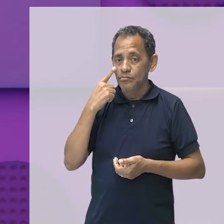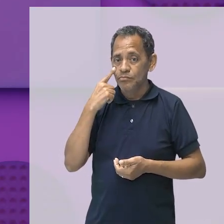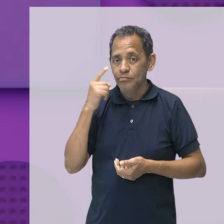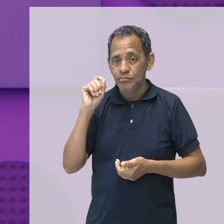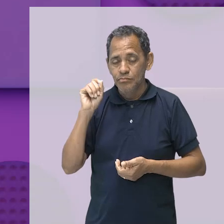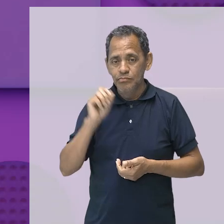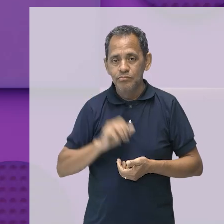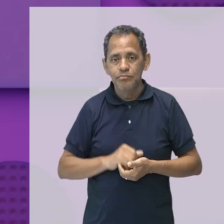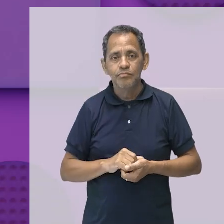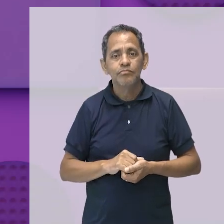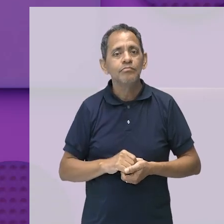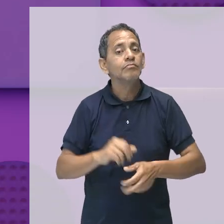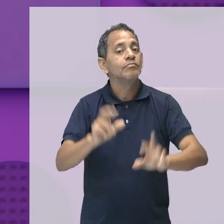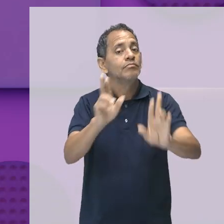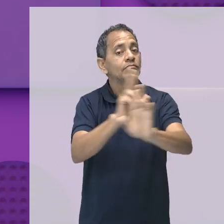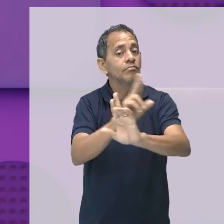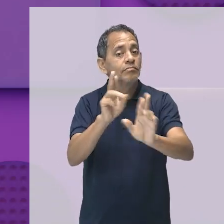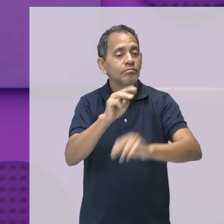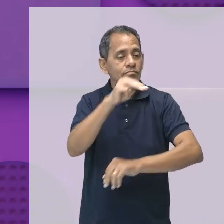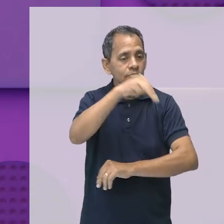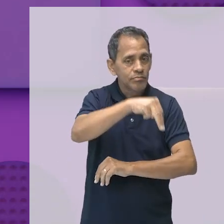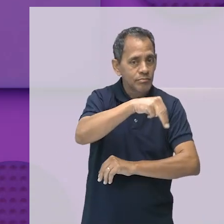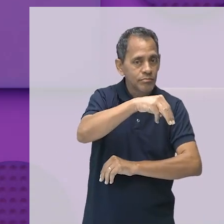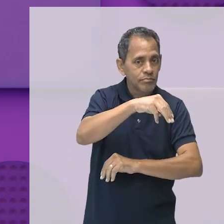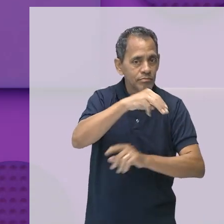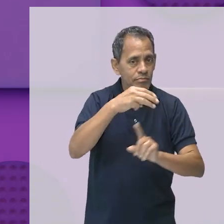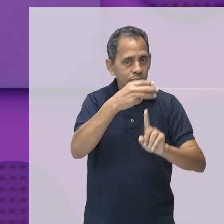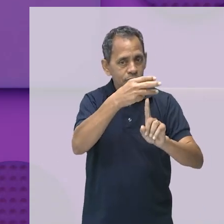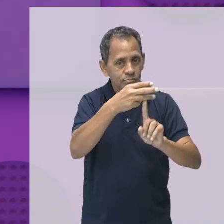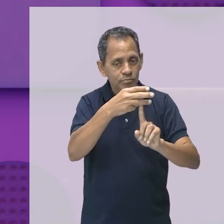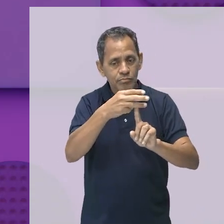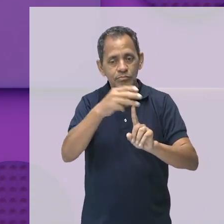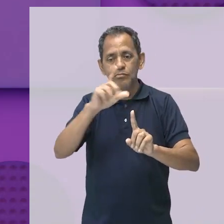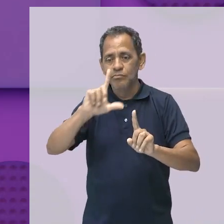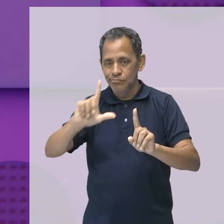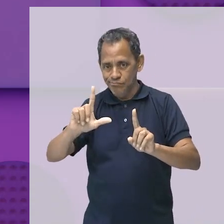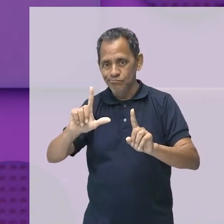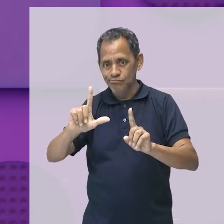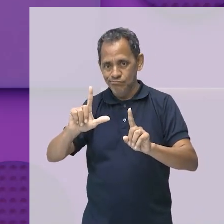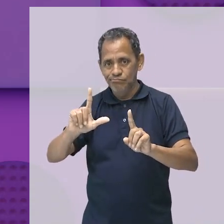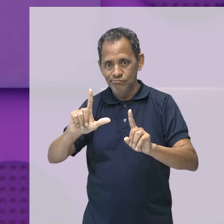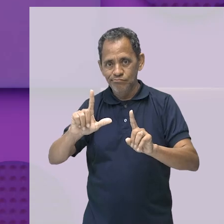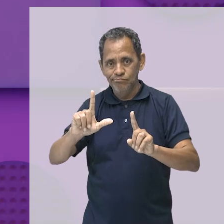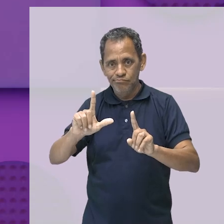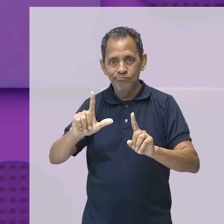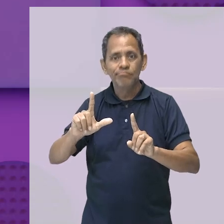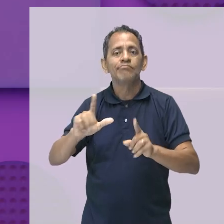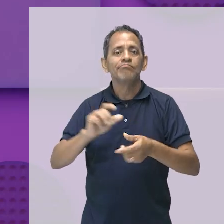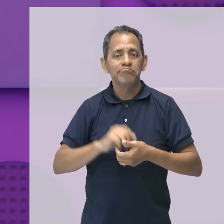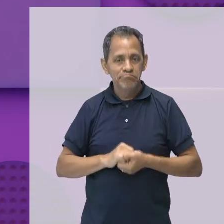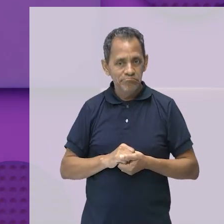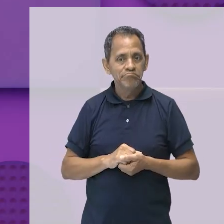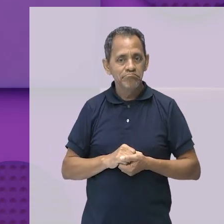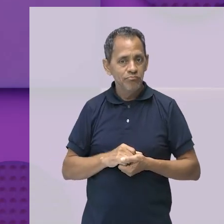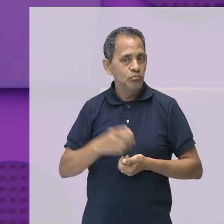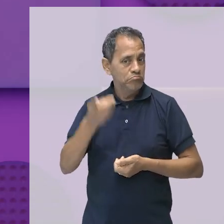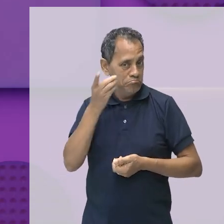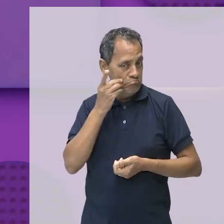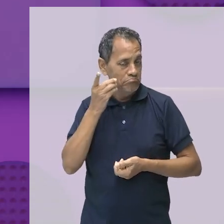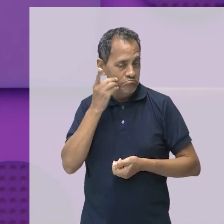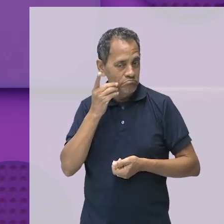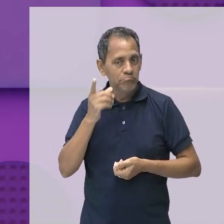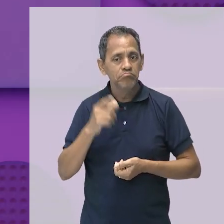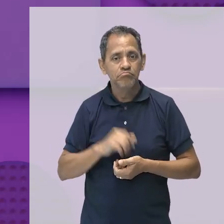que essas relações entre metro cúbico e litro estão bem presentes no nosso dia a dia. Tudo